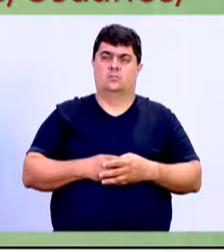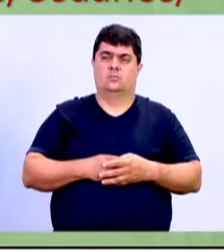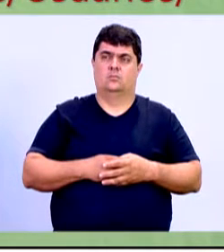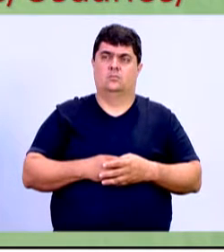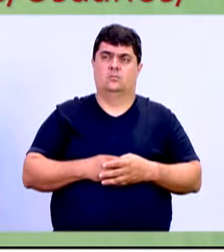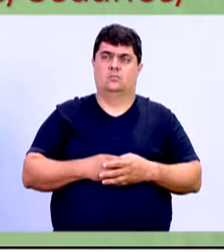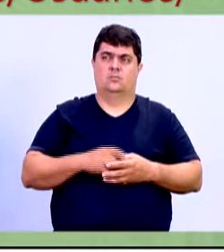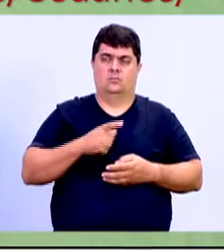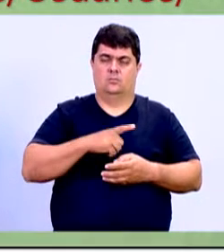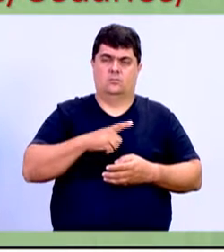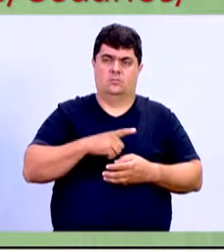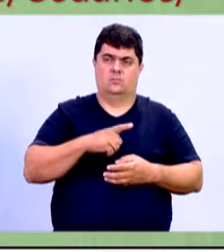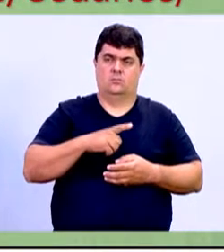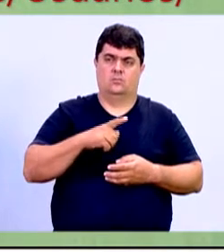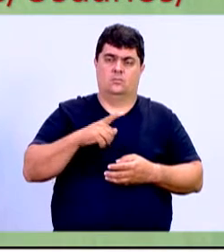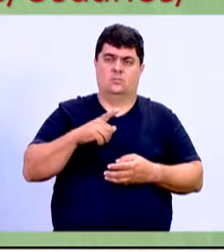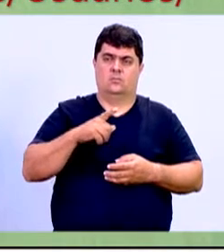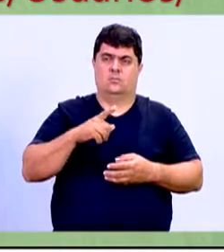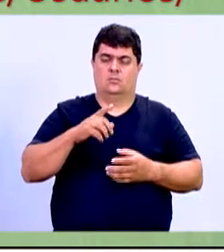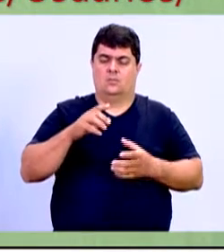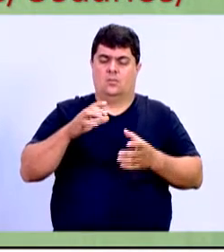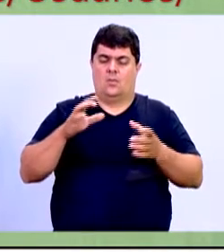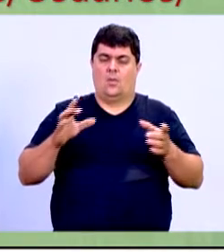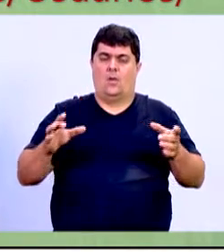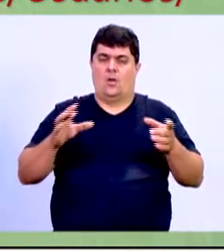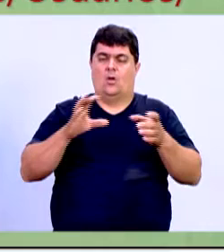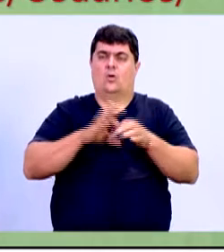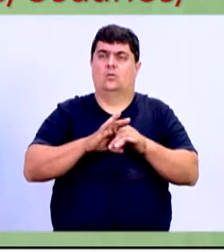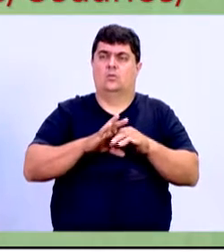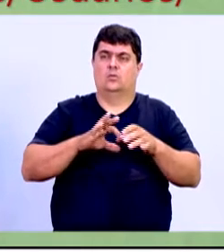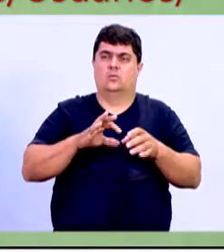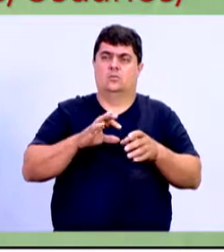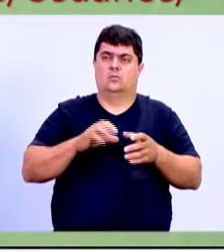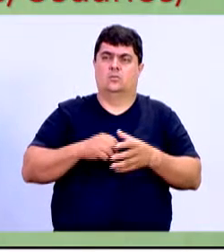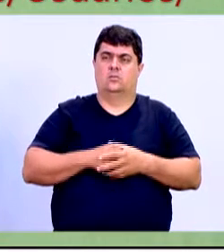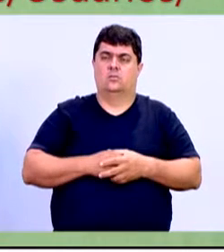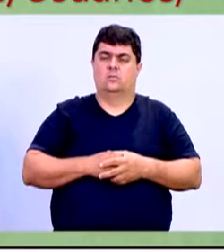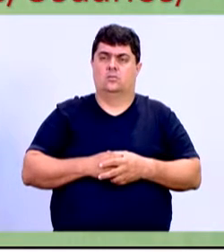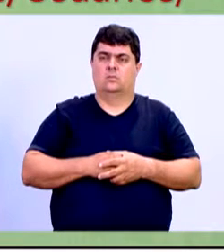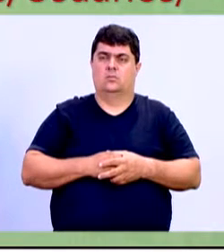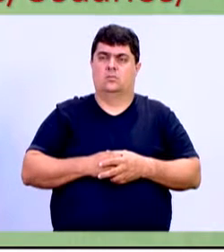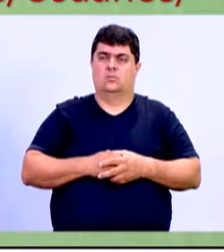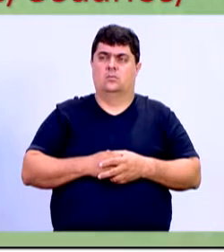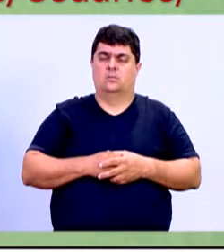conjunto com o